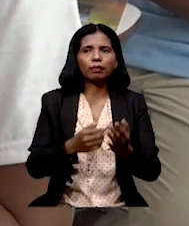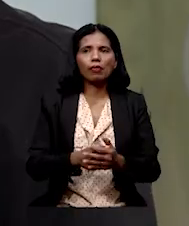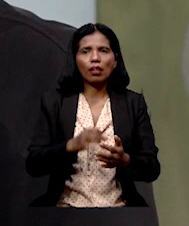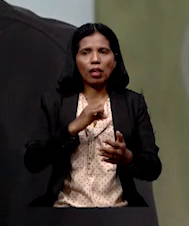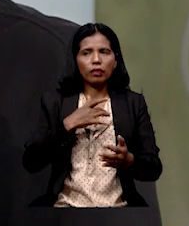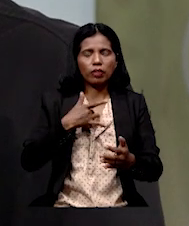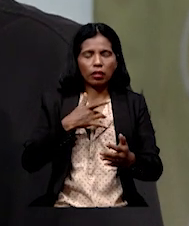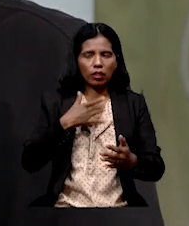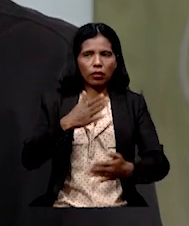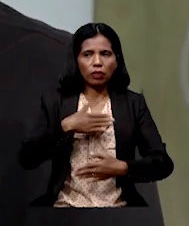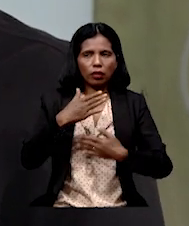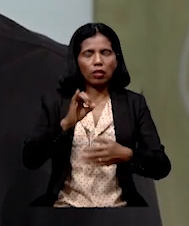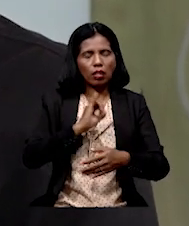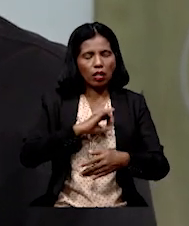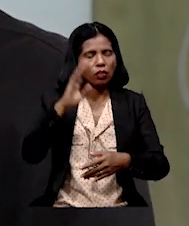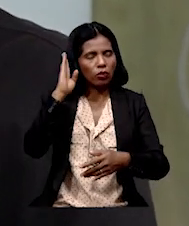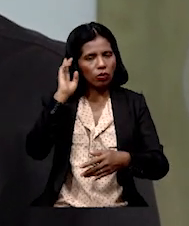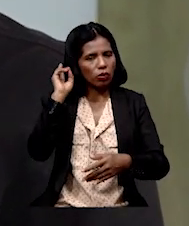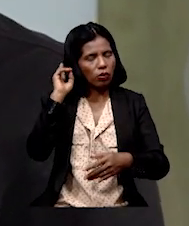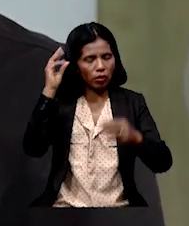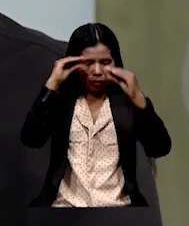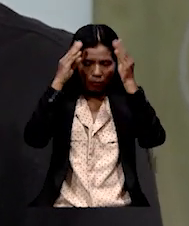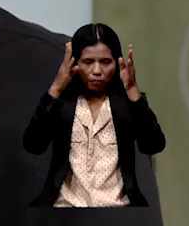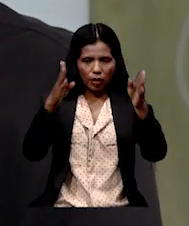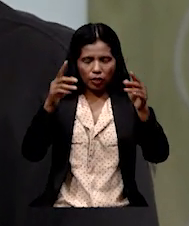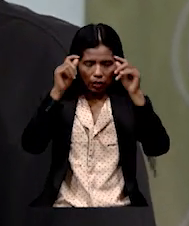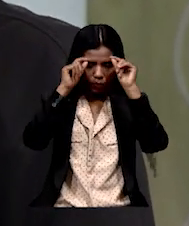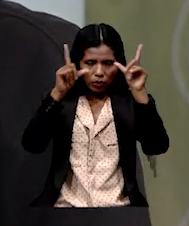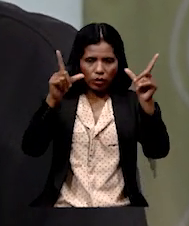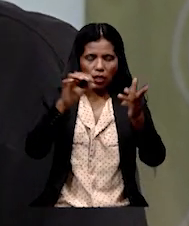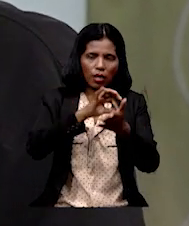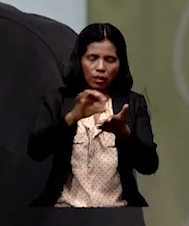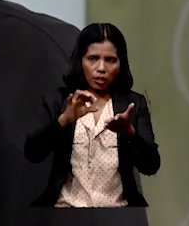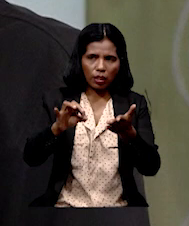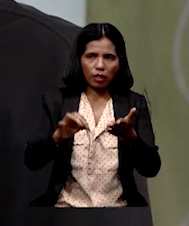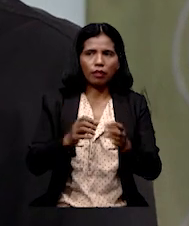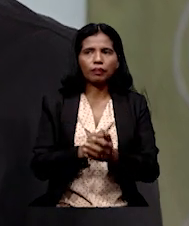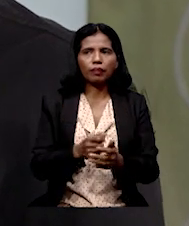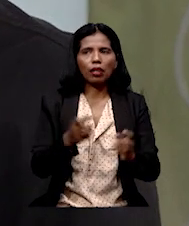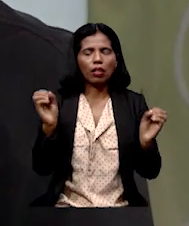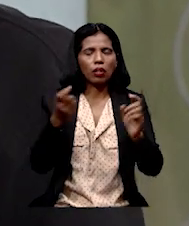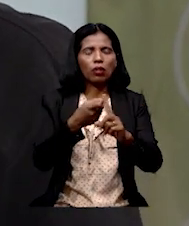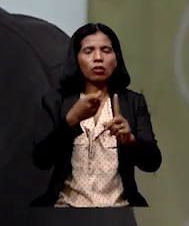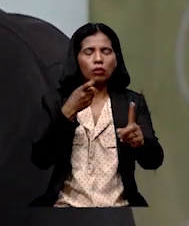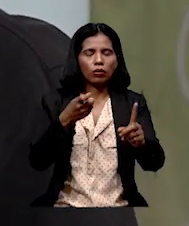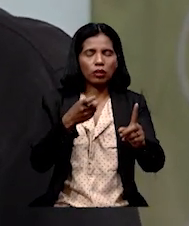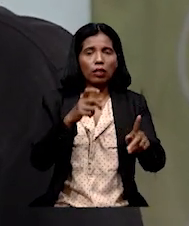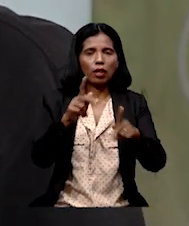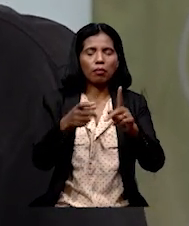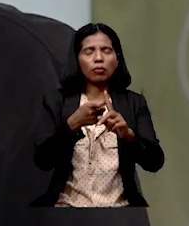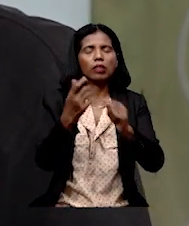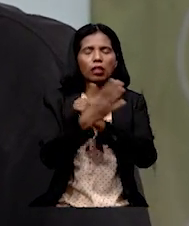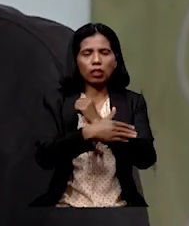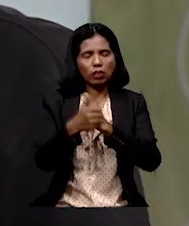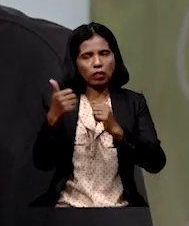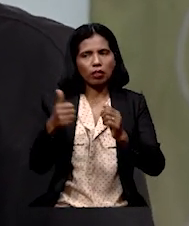tá, ba hira rola professores Timor-Wang Sira ma querek. No laos mai husi bol bol seru si era liu ne